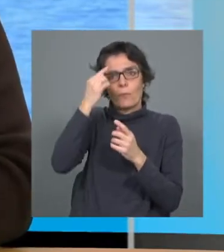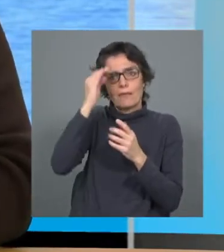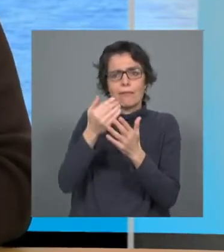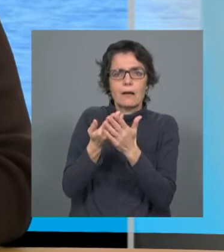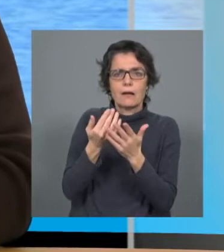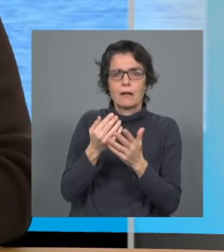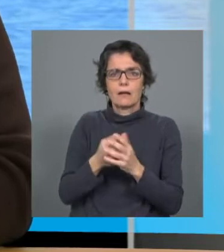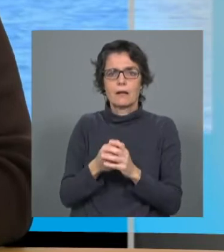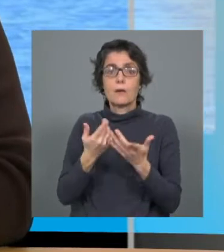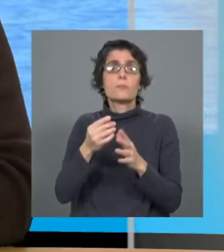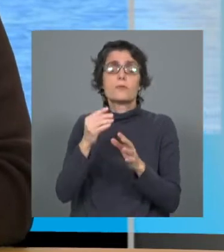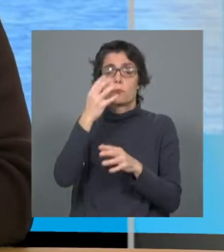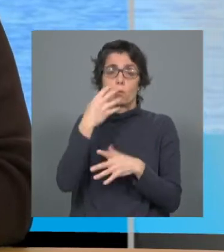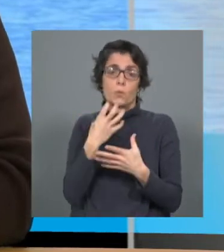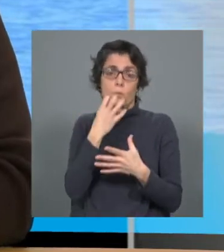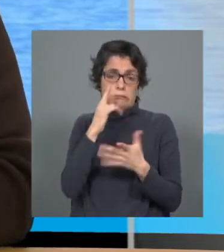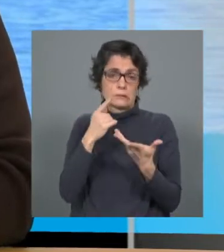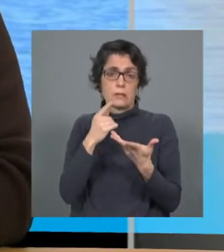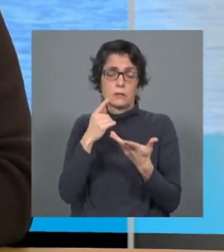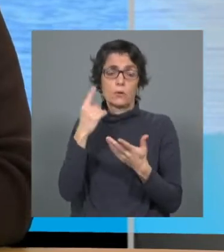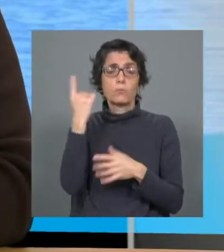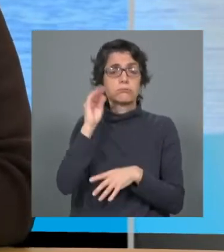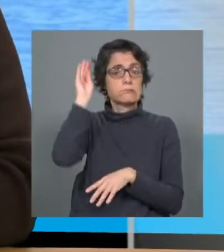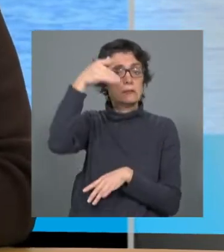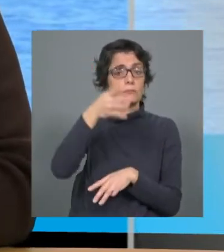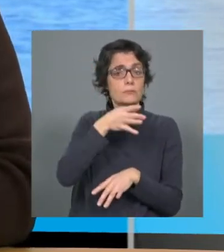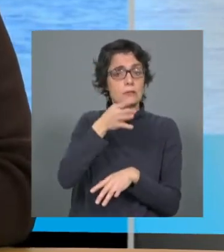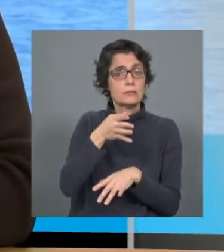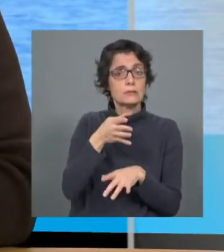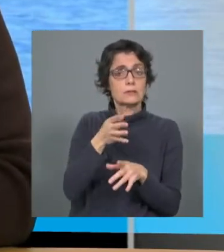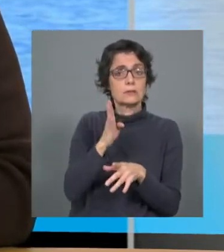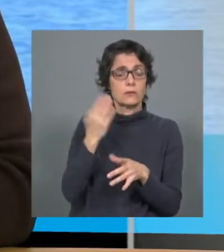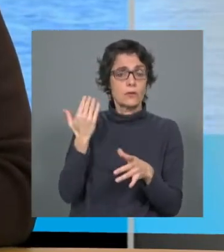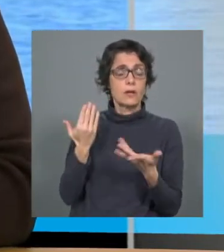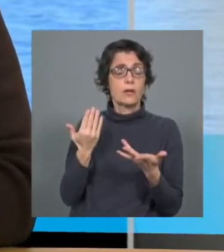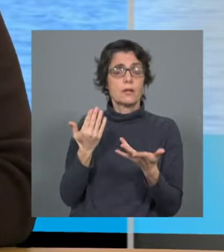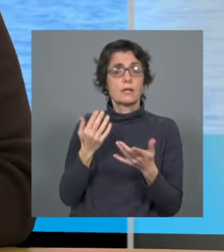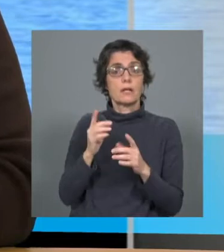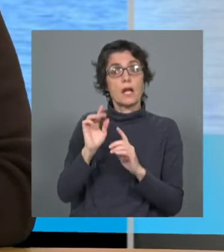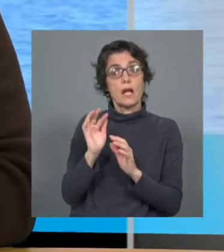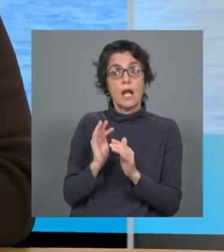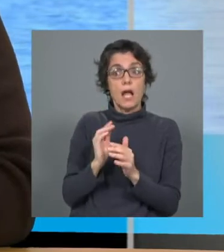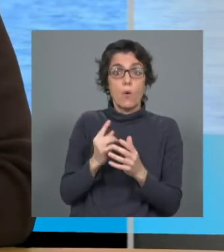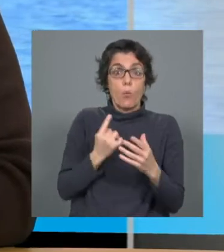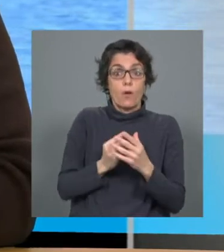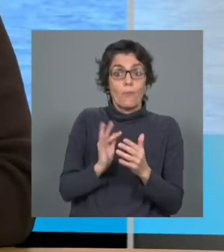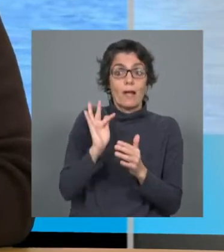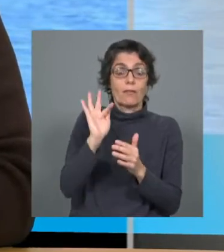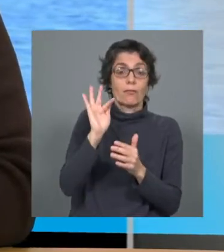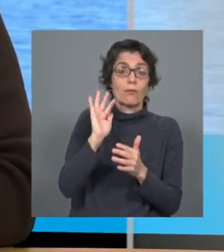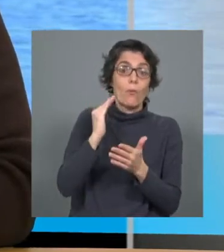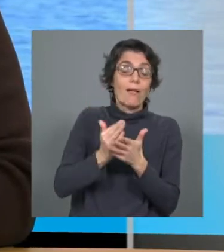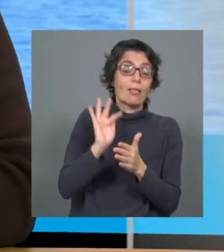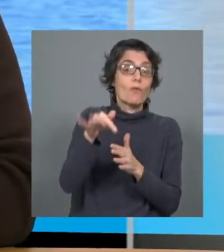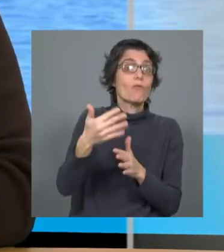há 15 dias deu o sinal de que provavelmente o confinamento era até ao fim de março. Havia a grande expectativa